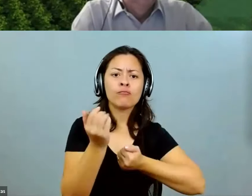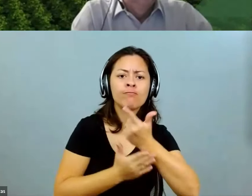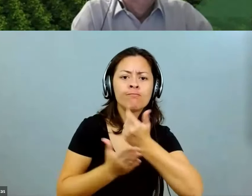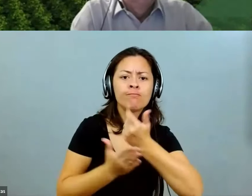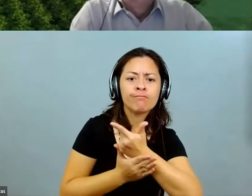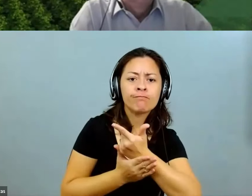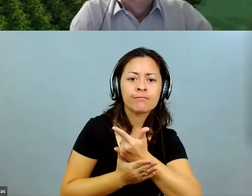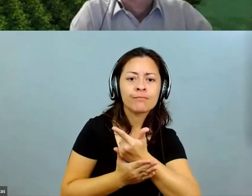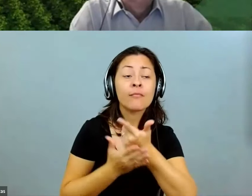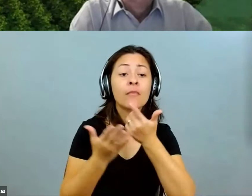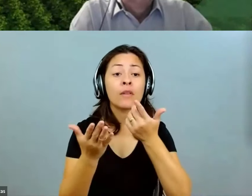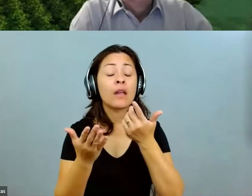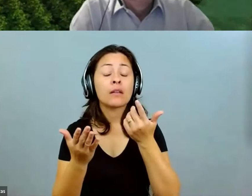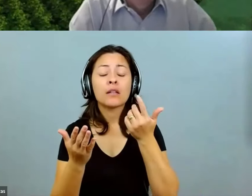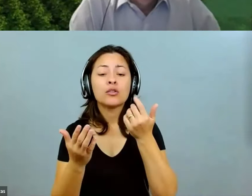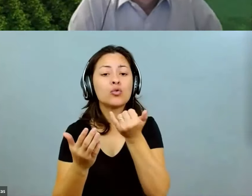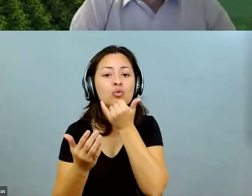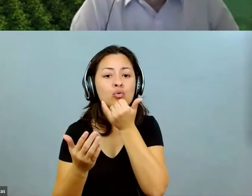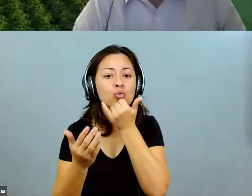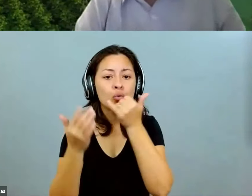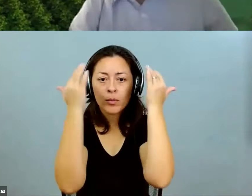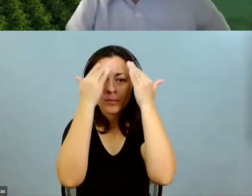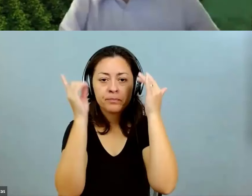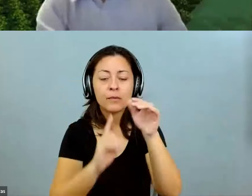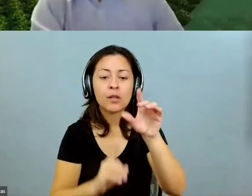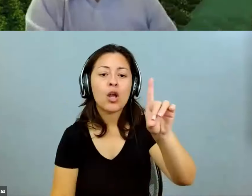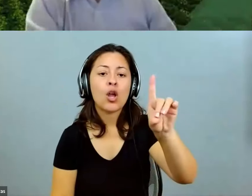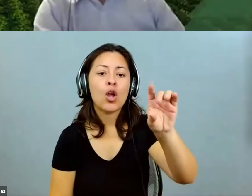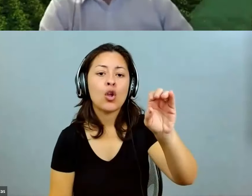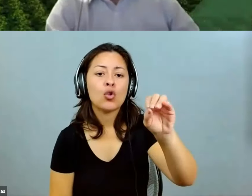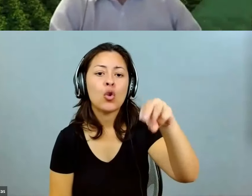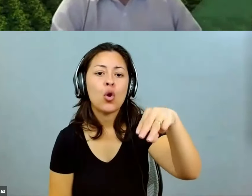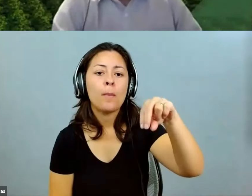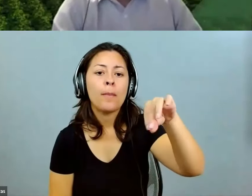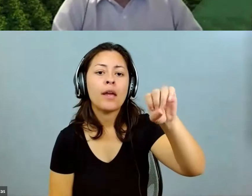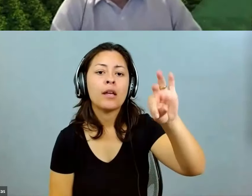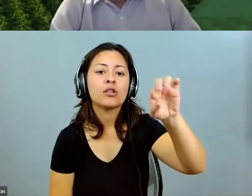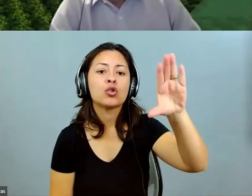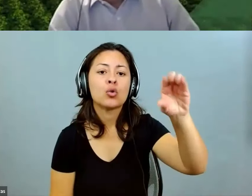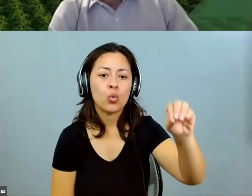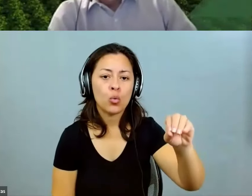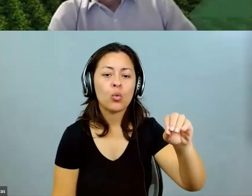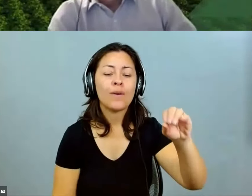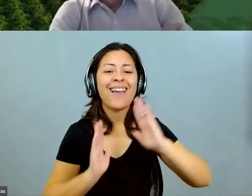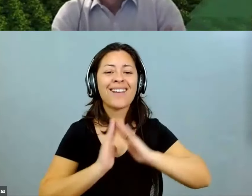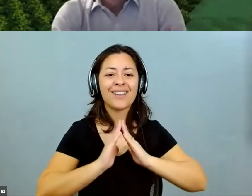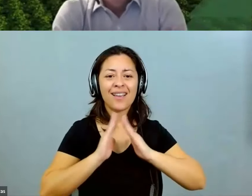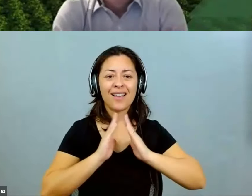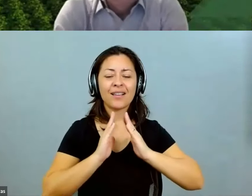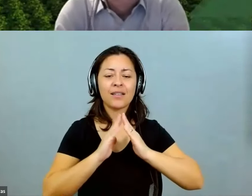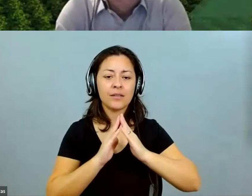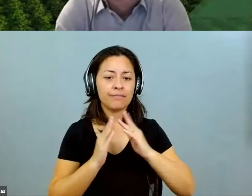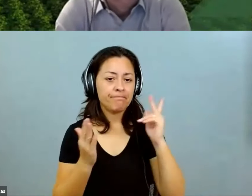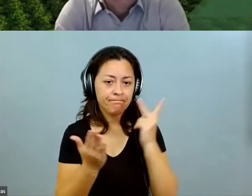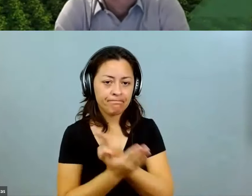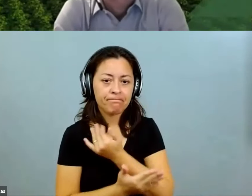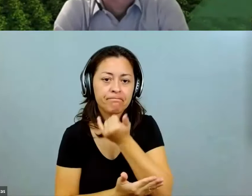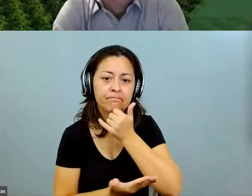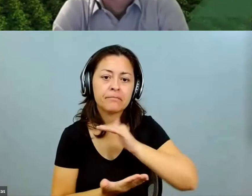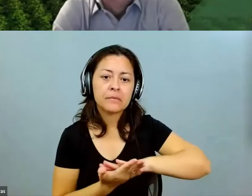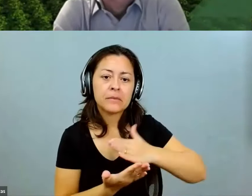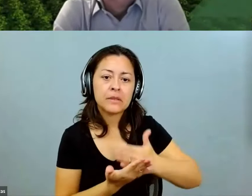muito o consumo doméstico isso gera uma liquidez na commodity gera um preço dentro de Safra melhor então gera benefício pra cadeia como um